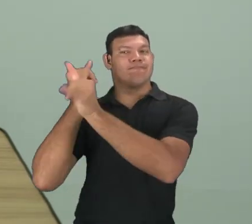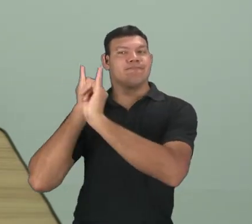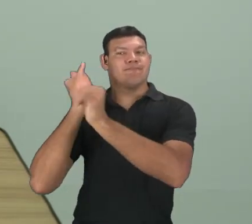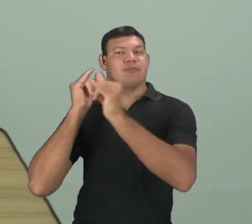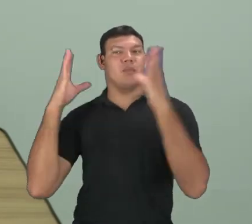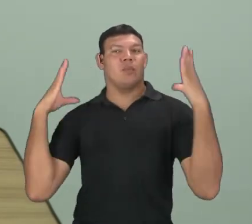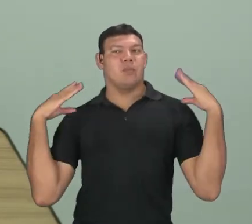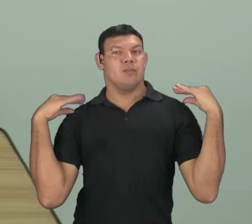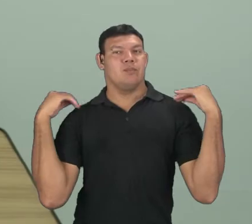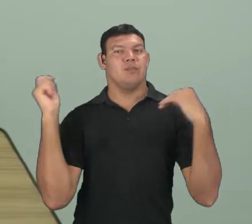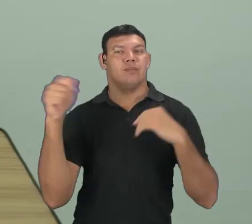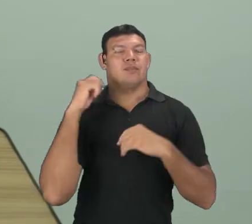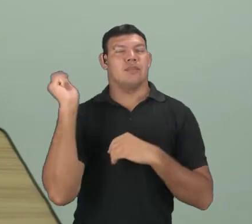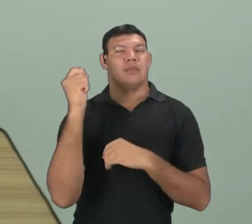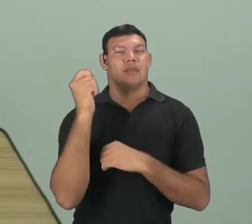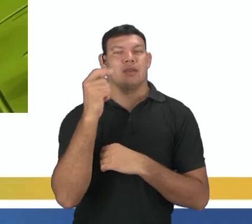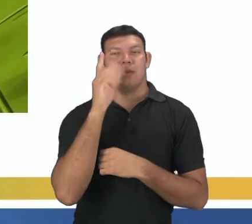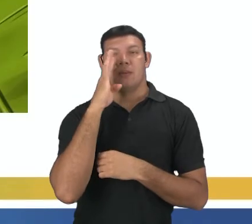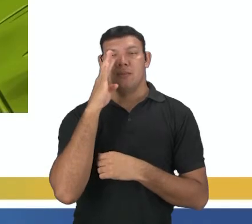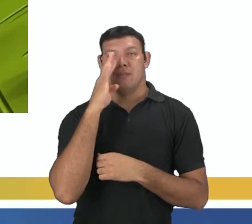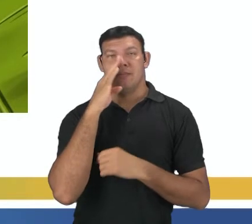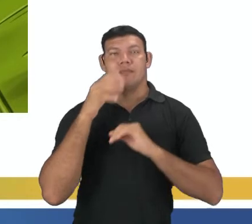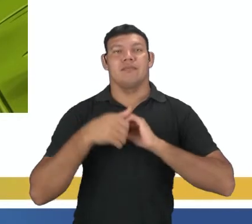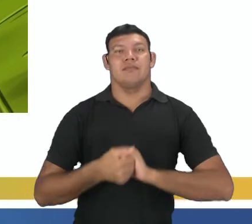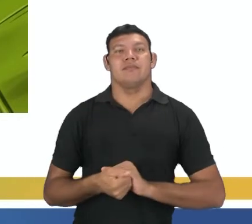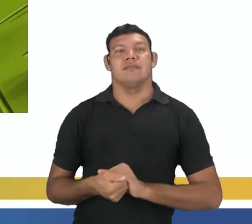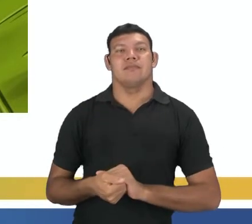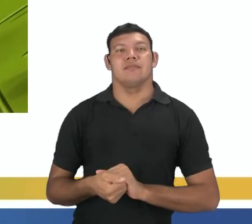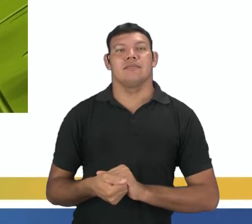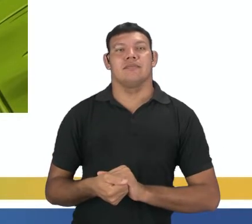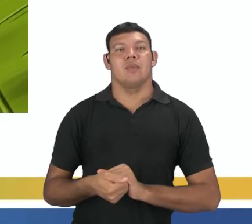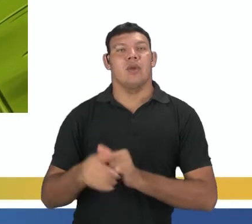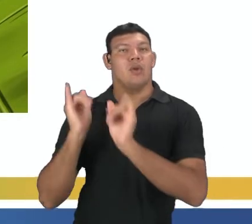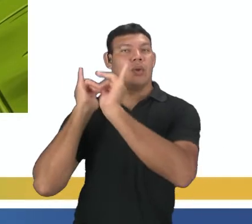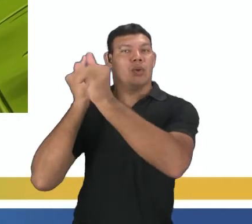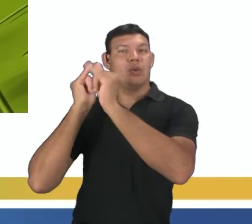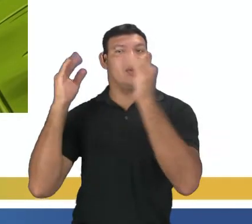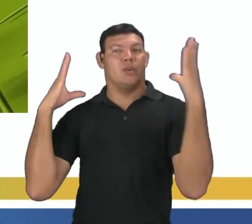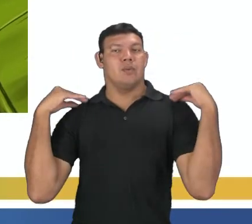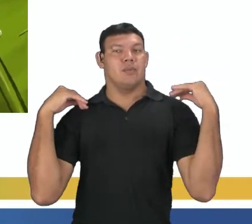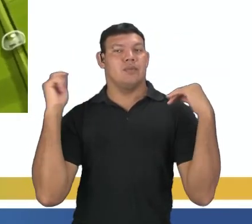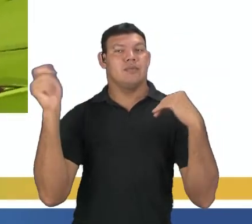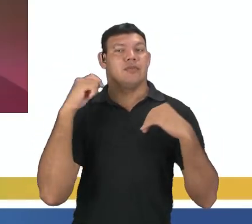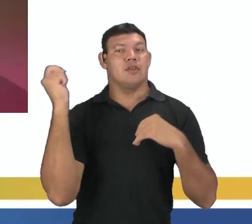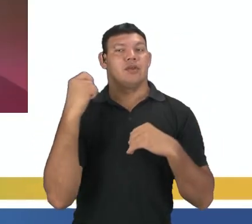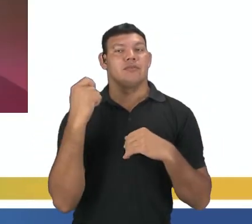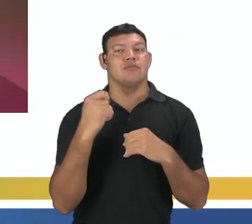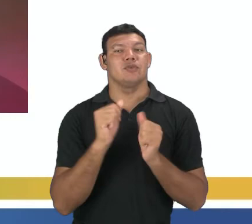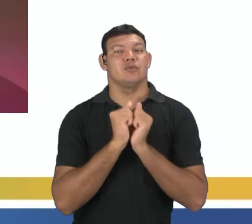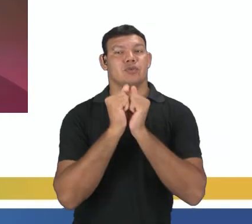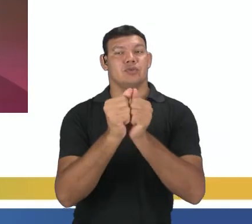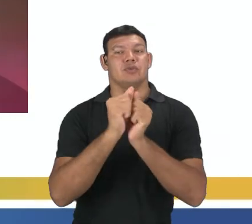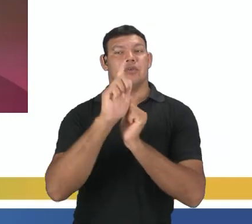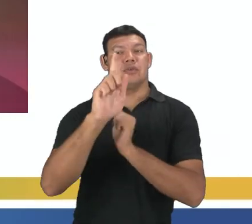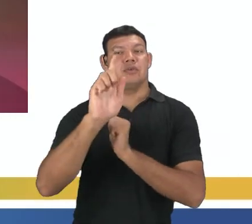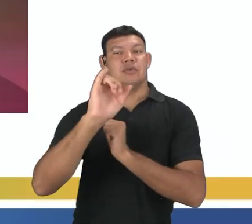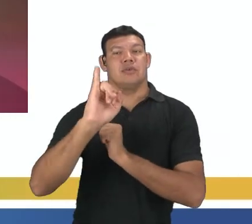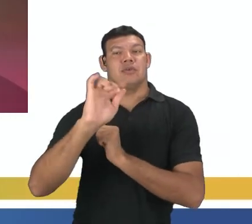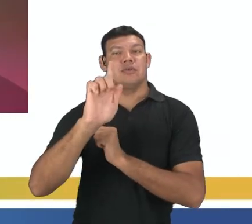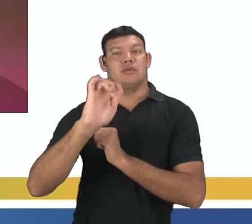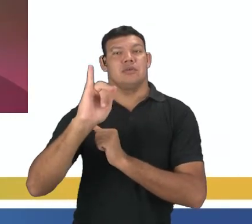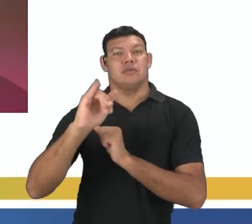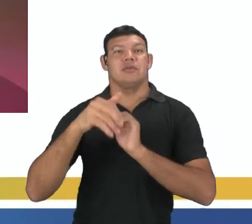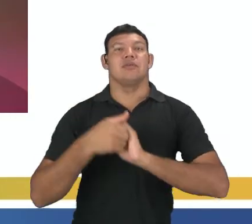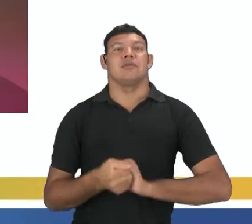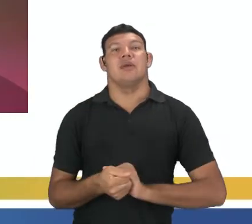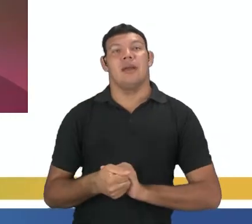fada. Assiste comigo aí na telinha. Contos de Fadas com a Gigi apresenta A Princesa e a